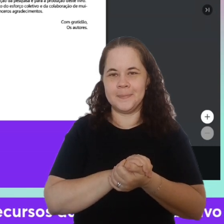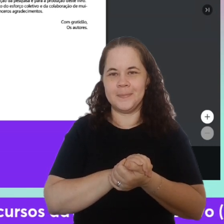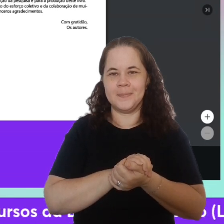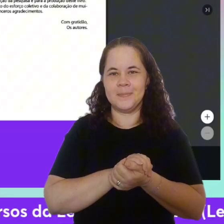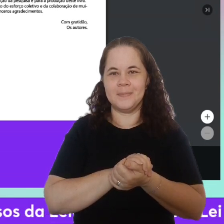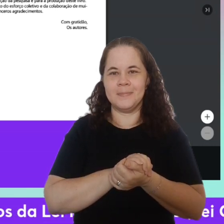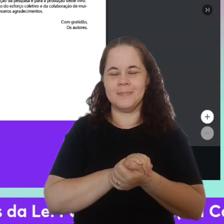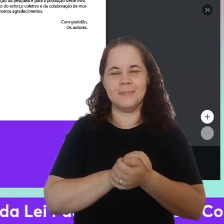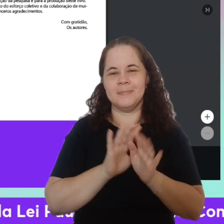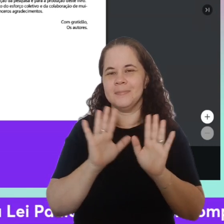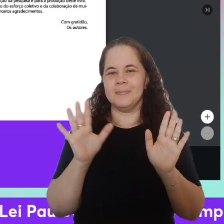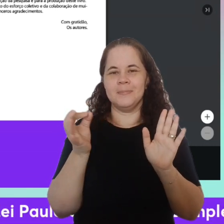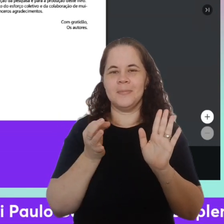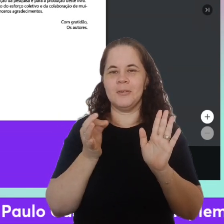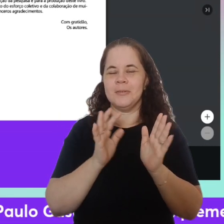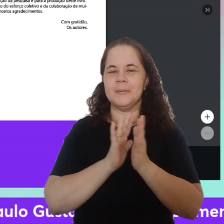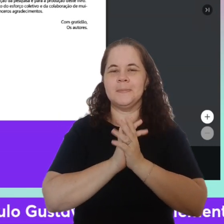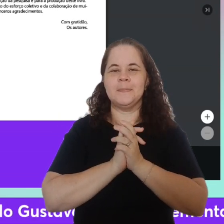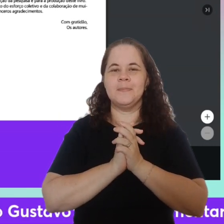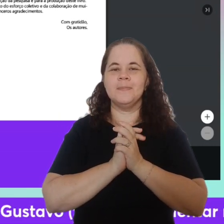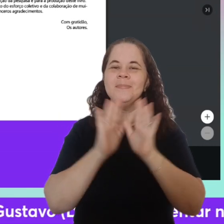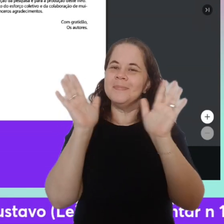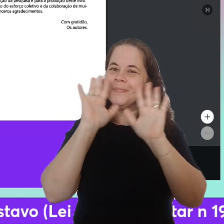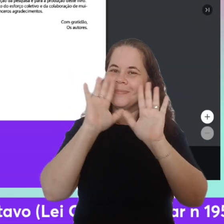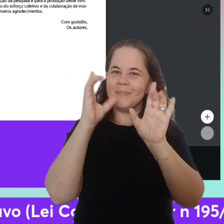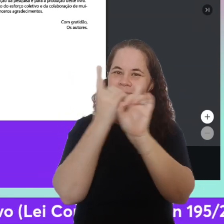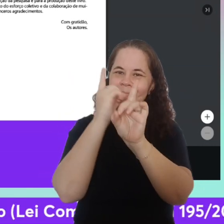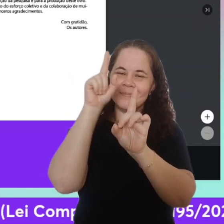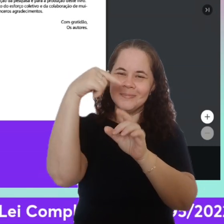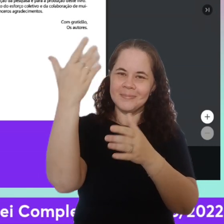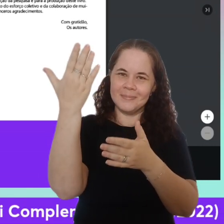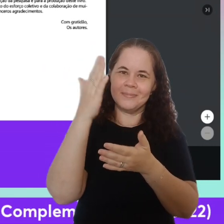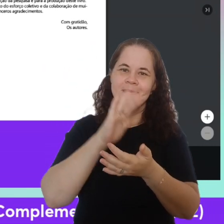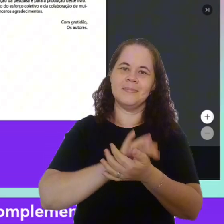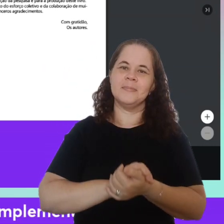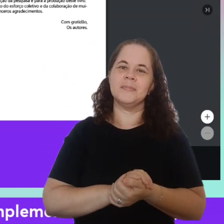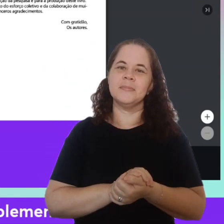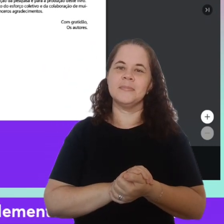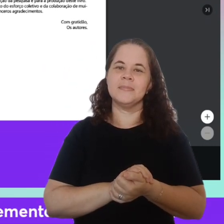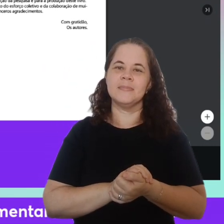Perfeito. E até a Eu que próxima. agradeço. Até a Até a próxima. próxima.